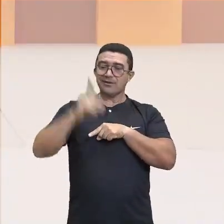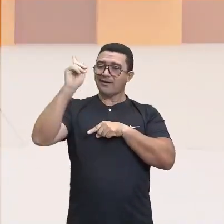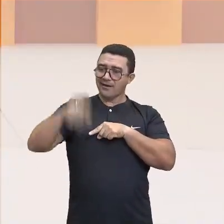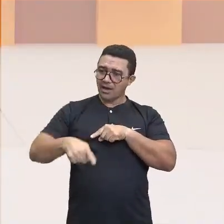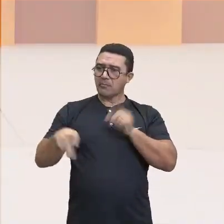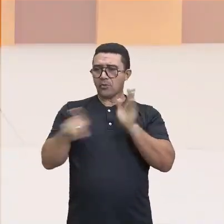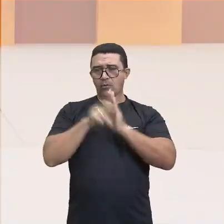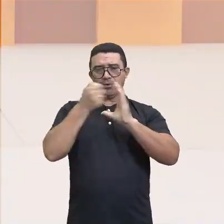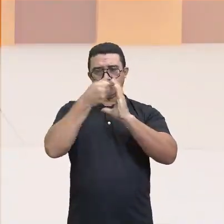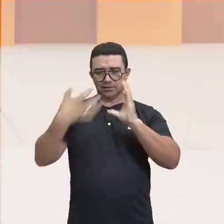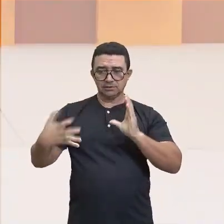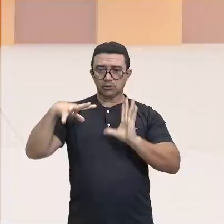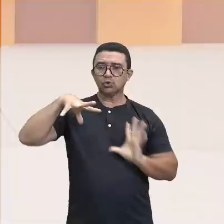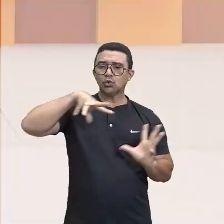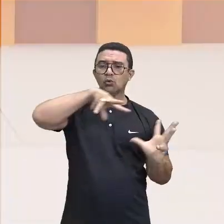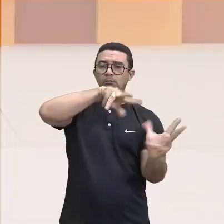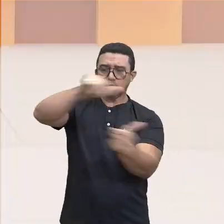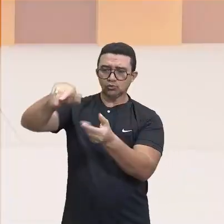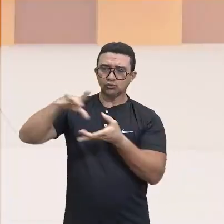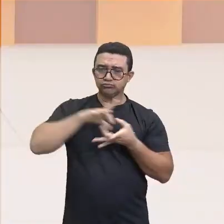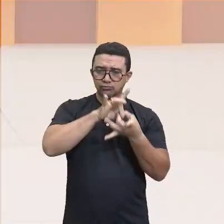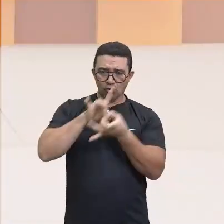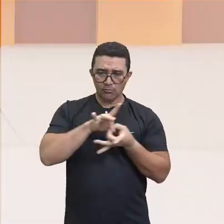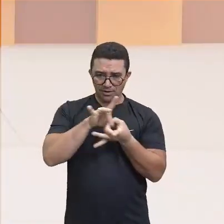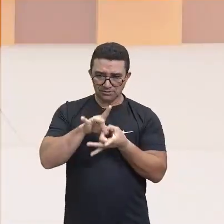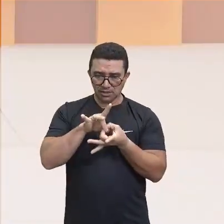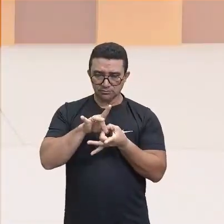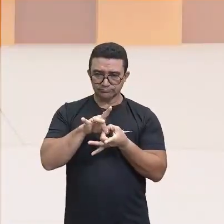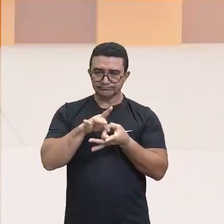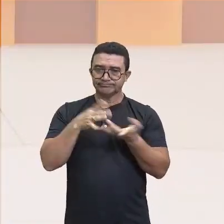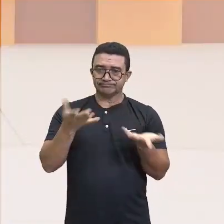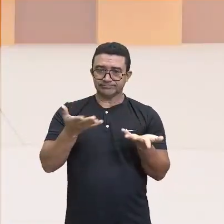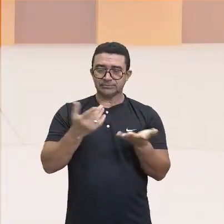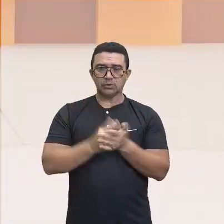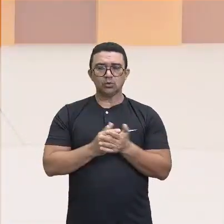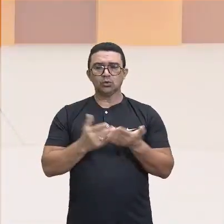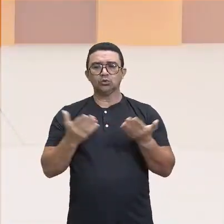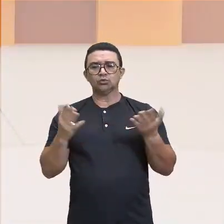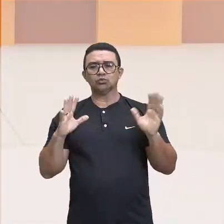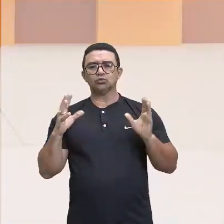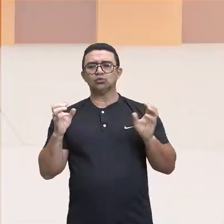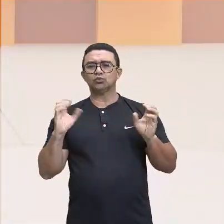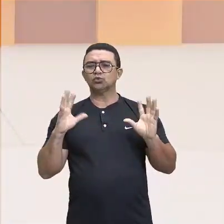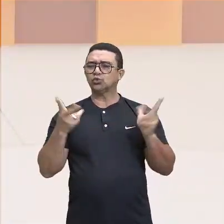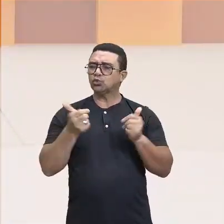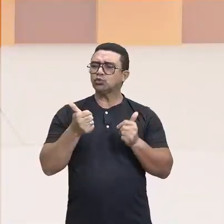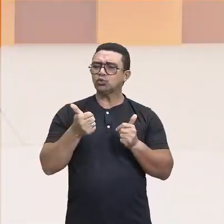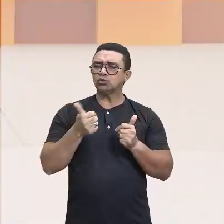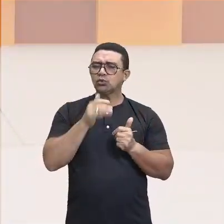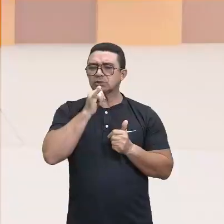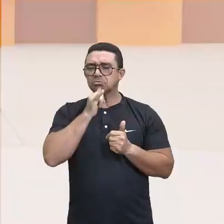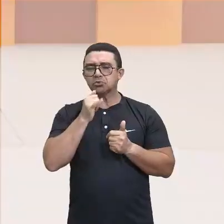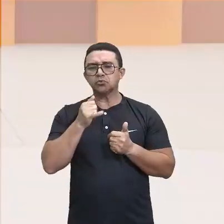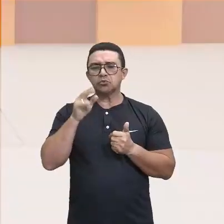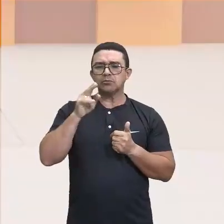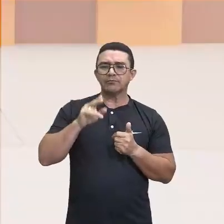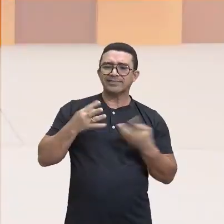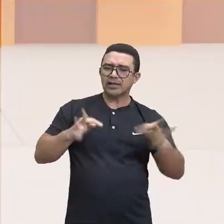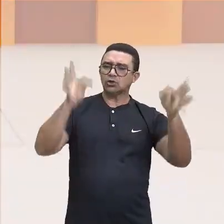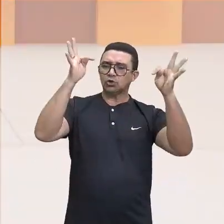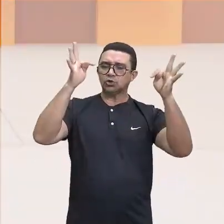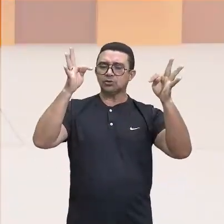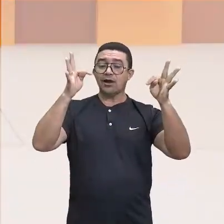globalizado, né? Sociedade ali globalizada, né? Tudo muito moderno, tudo muito tecnológico. Quando a gente fala de